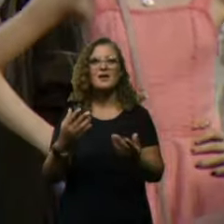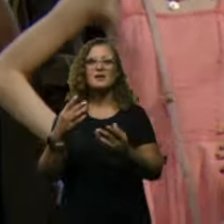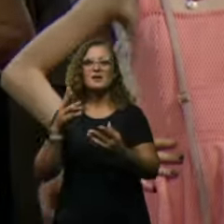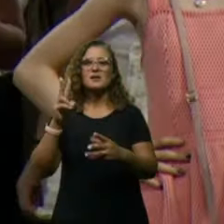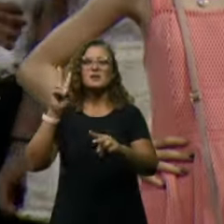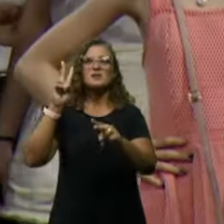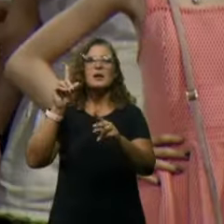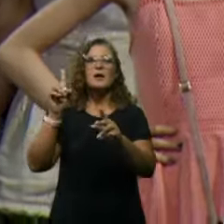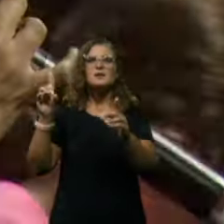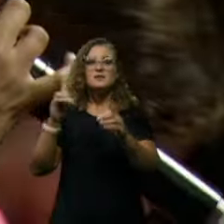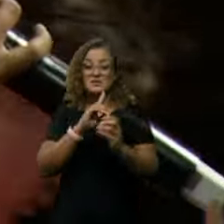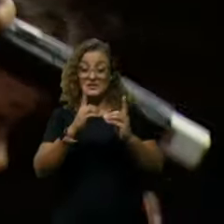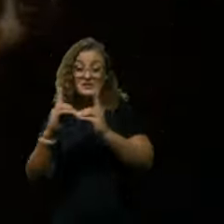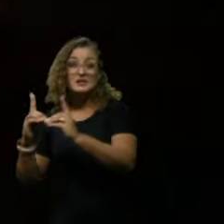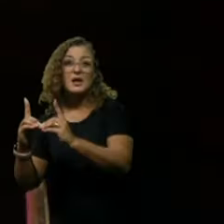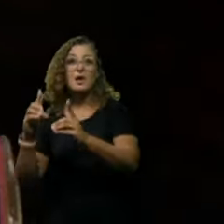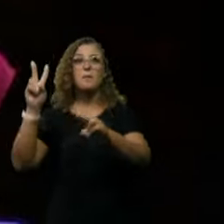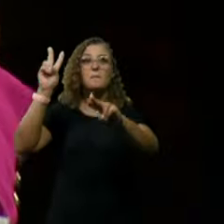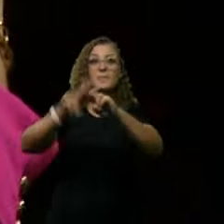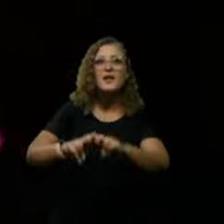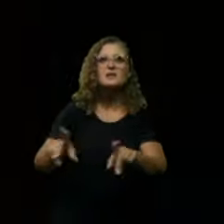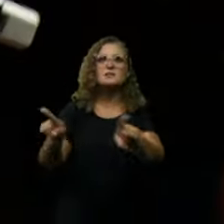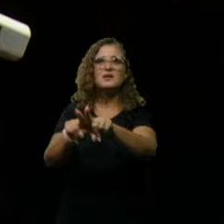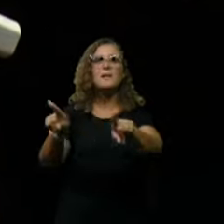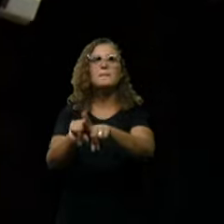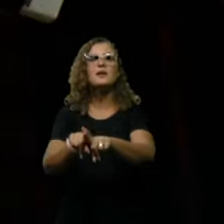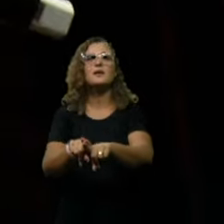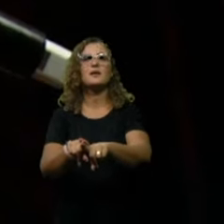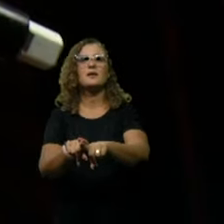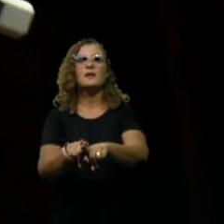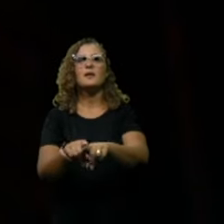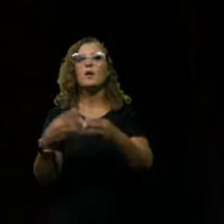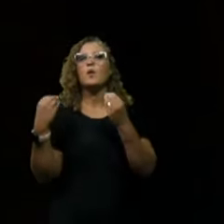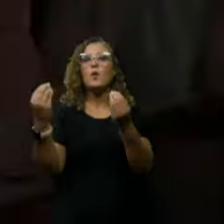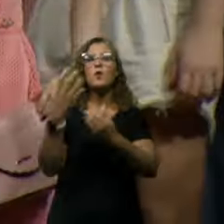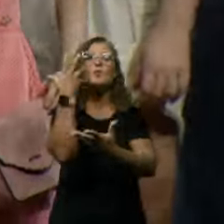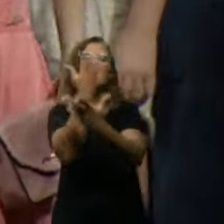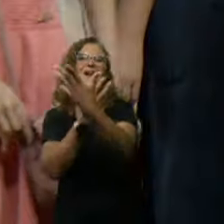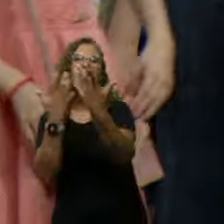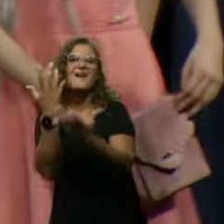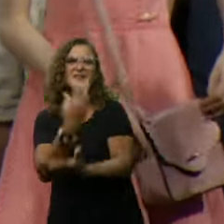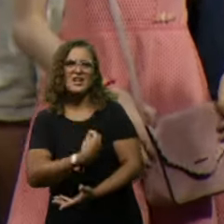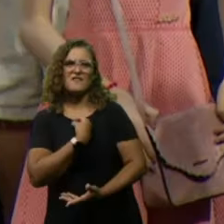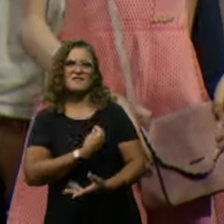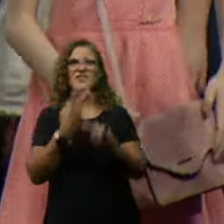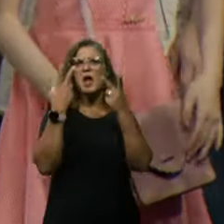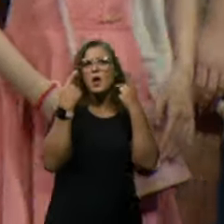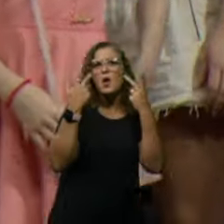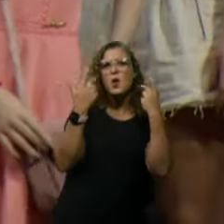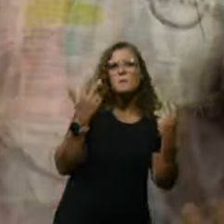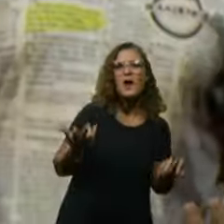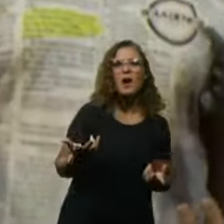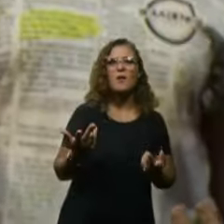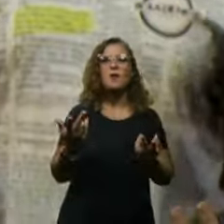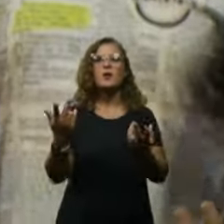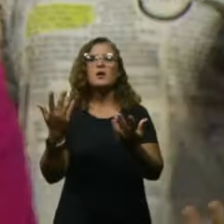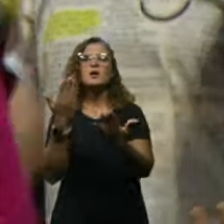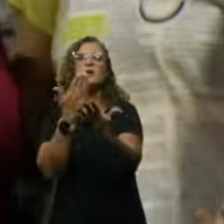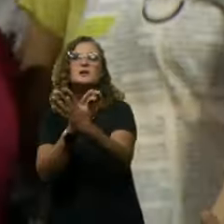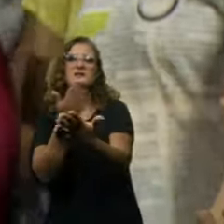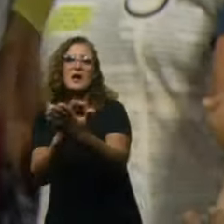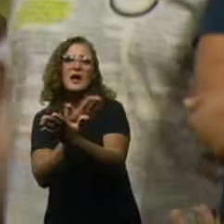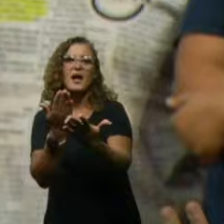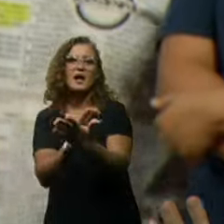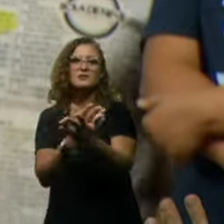mesmo não pode a sério encarcerada as maiores cartas da igreja foram escritas dentro de uma